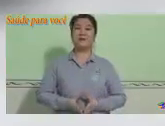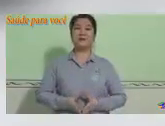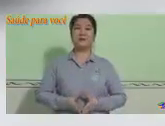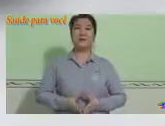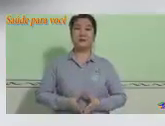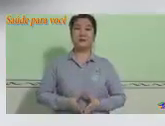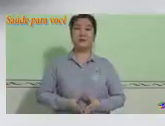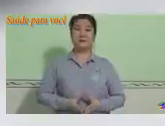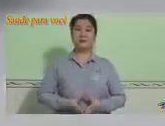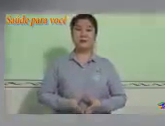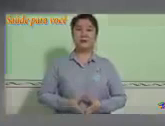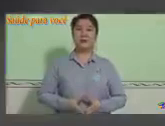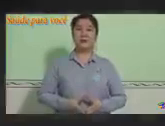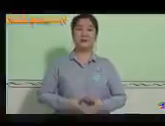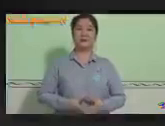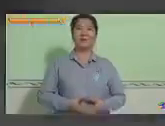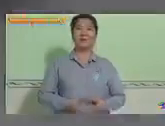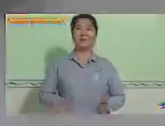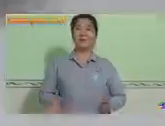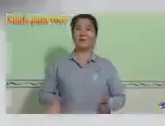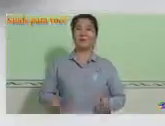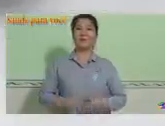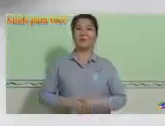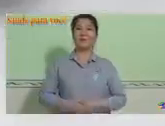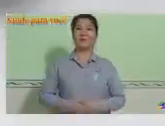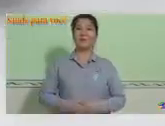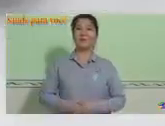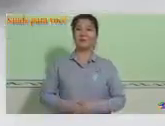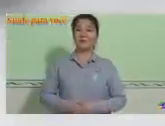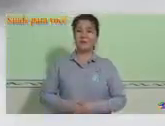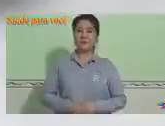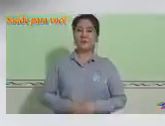ajudar a desenvolver rapidamente a região inferior do peitoral.